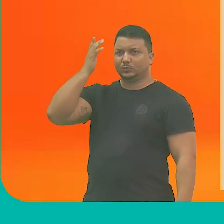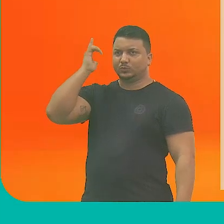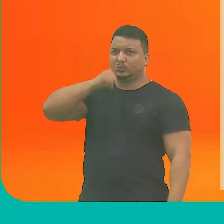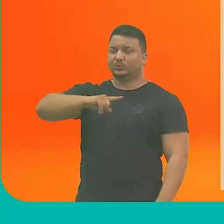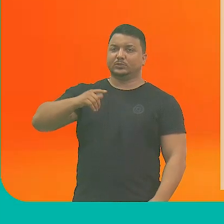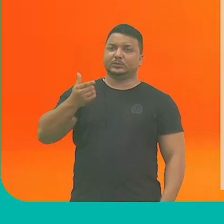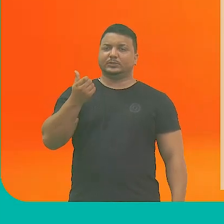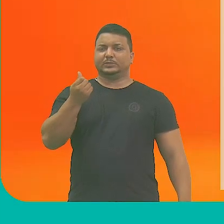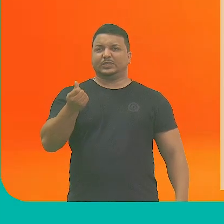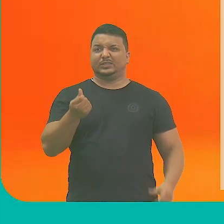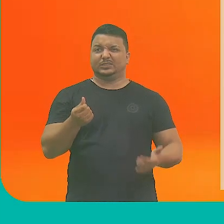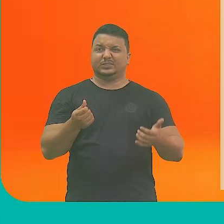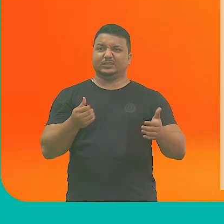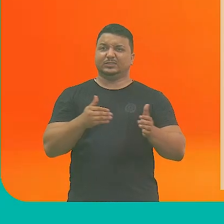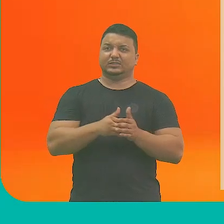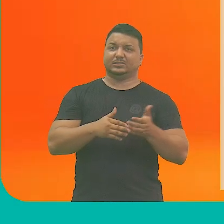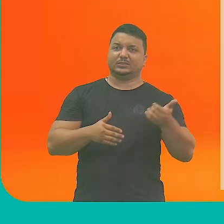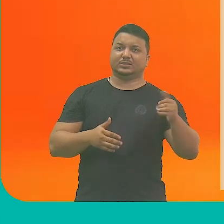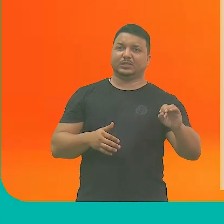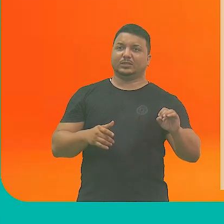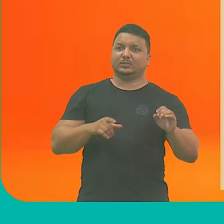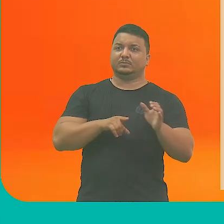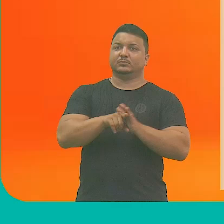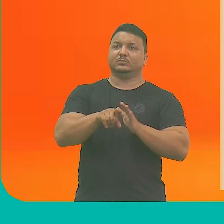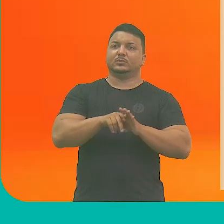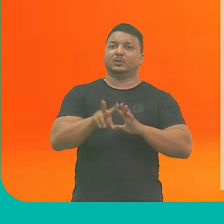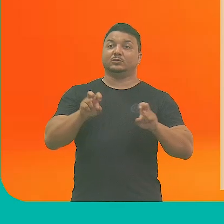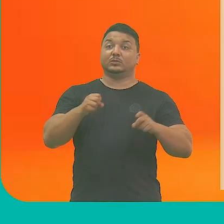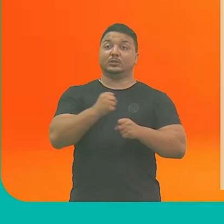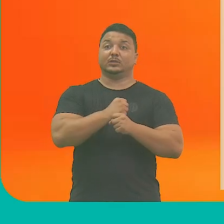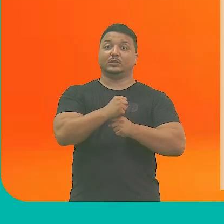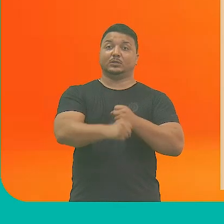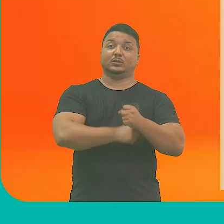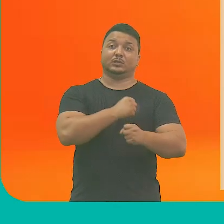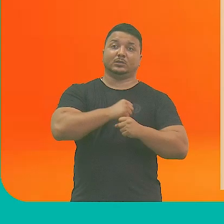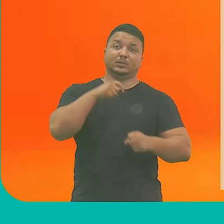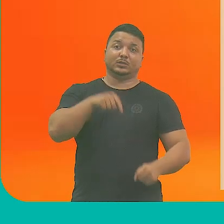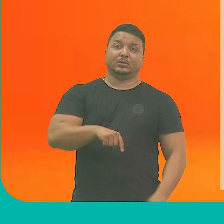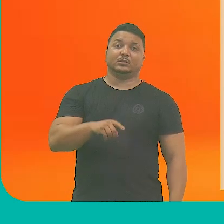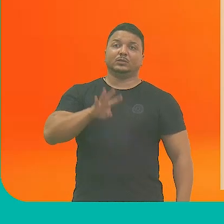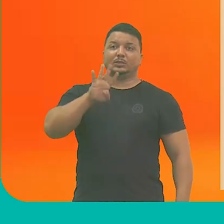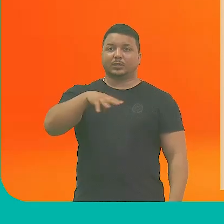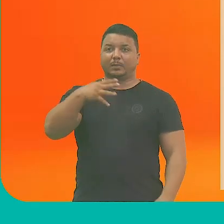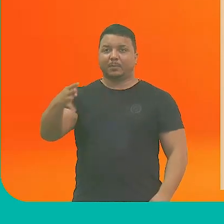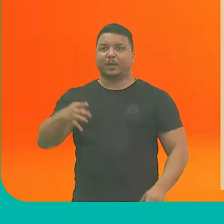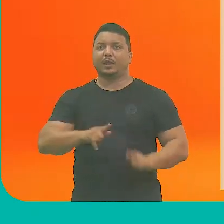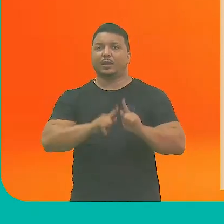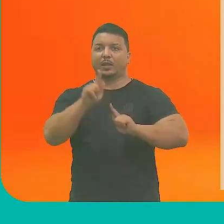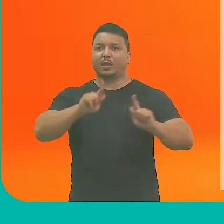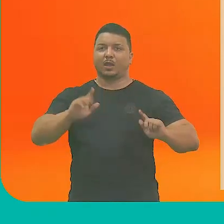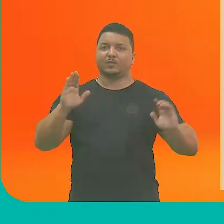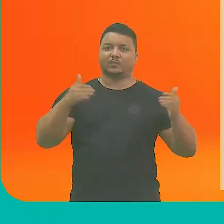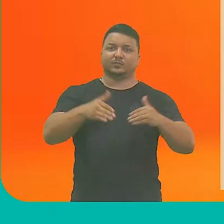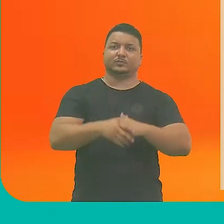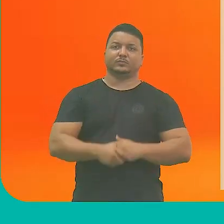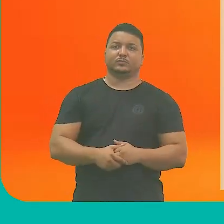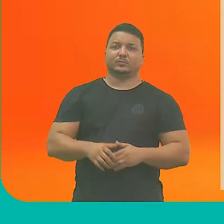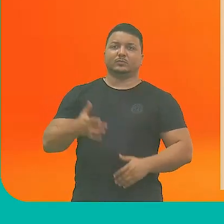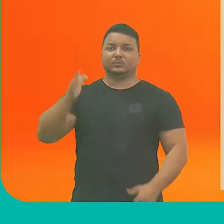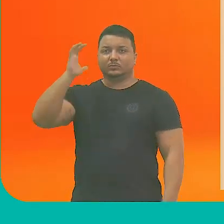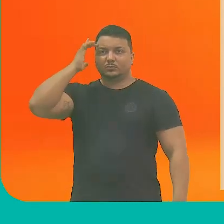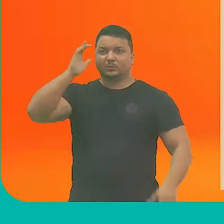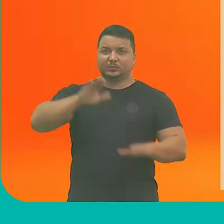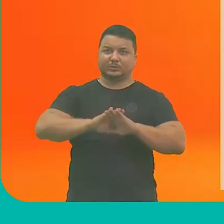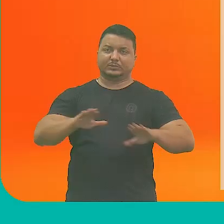a 10 questões na prova do Enem desse ano, só de tabelas e gráficos. Eu acredito muito nisso